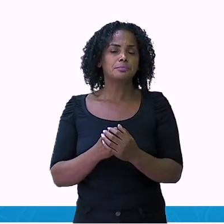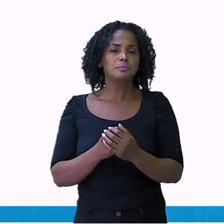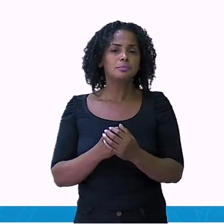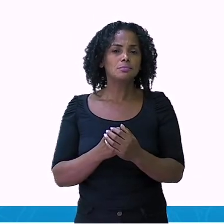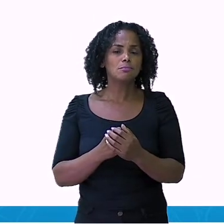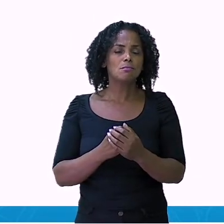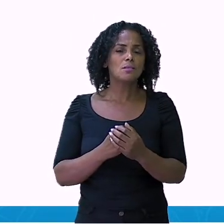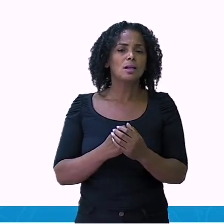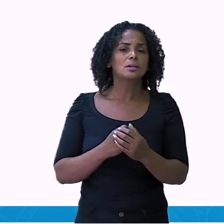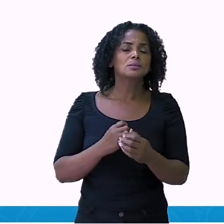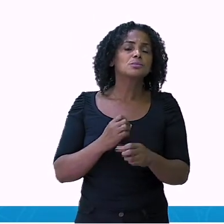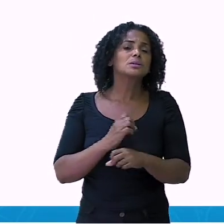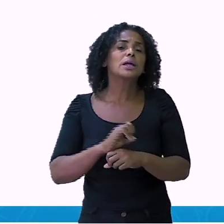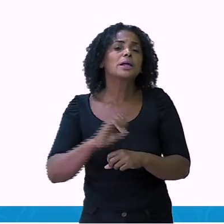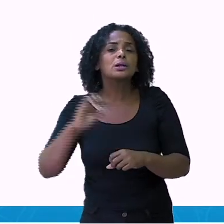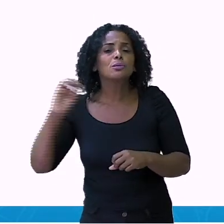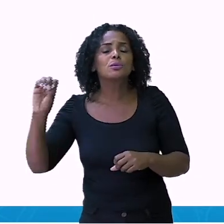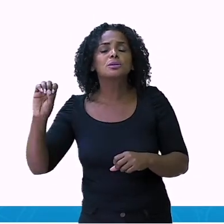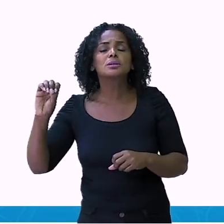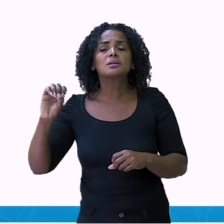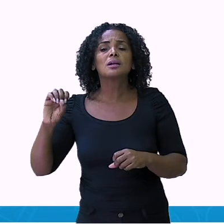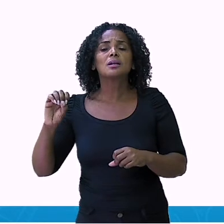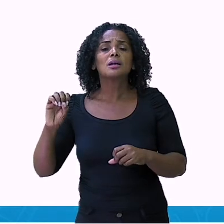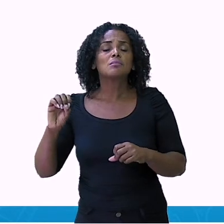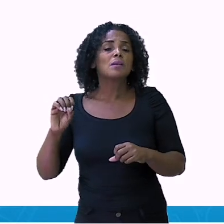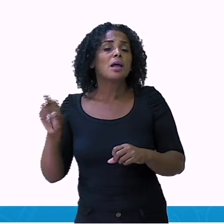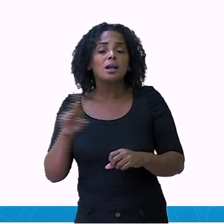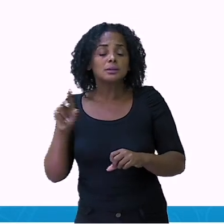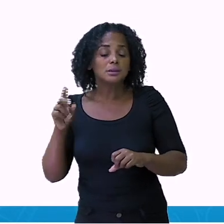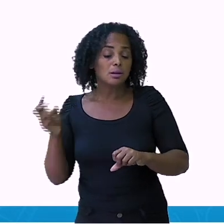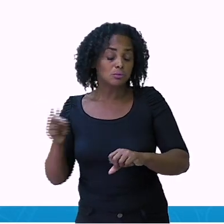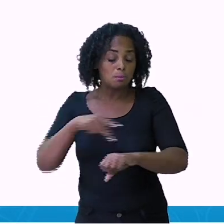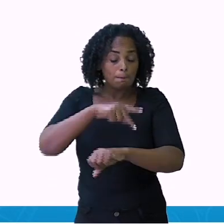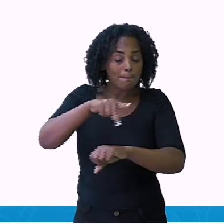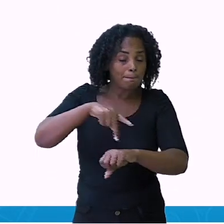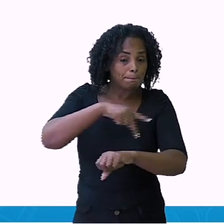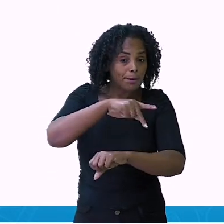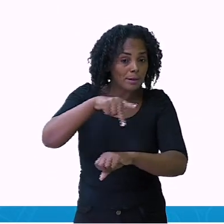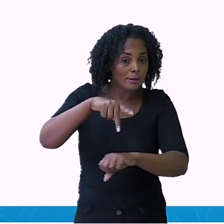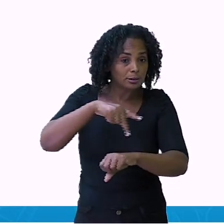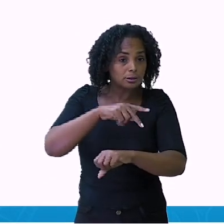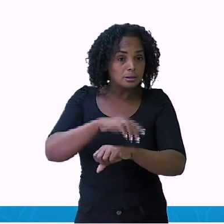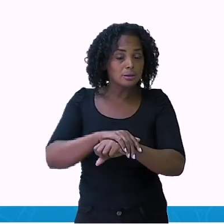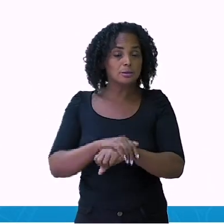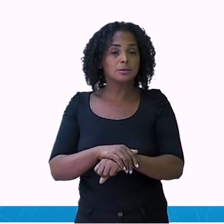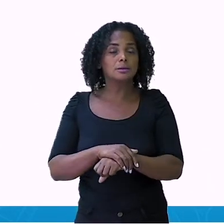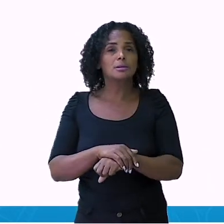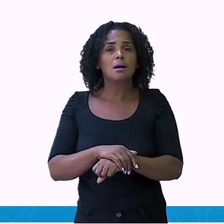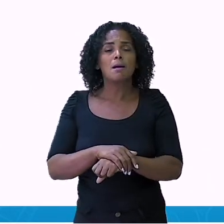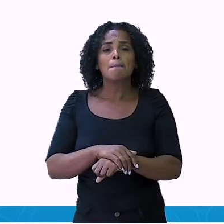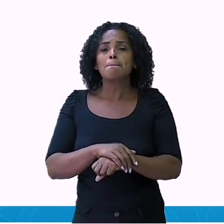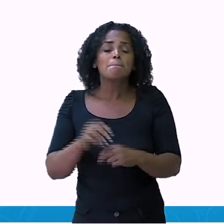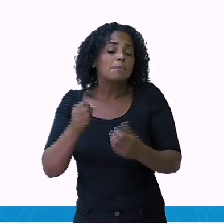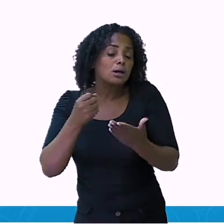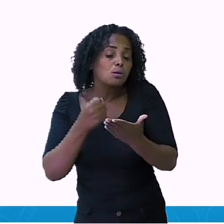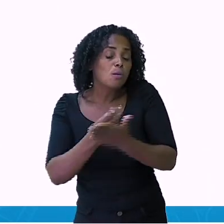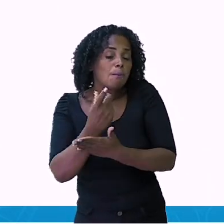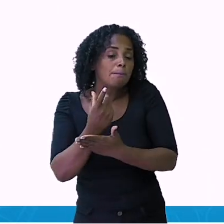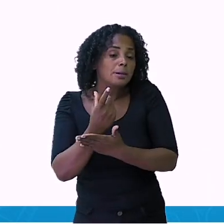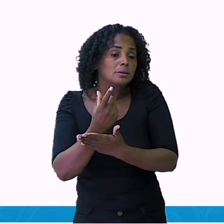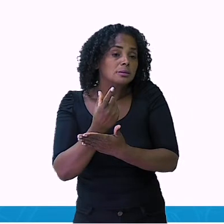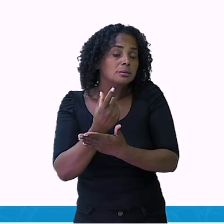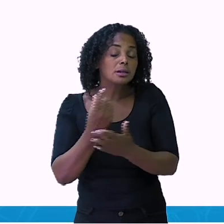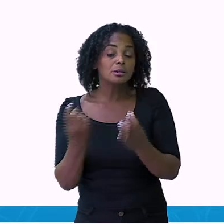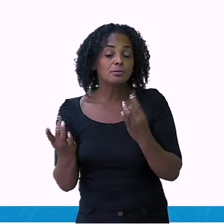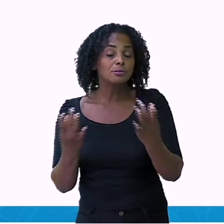a relação que um país vai ter com o outro para estabelecer o quê? Compras e venda. Olha